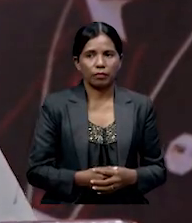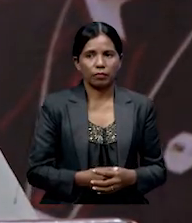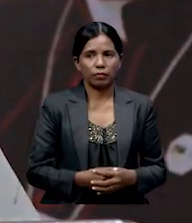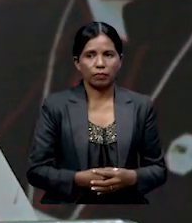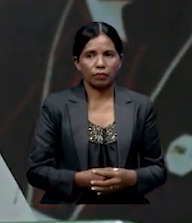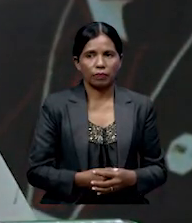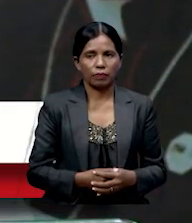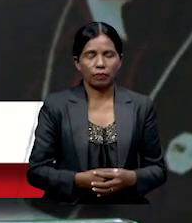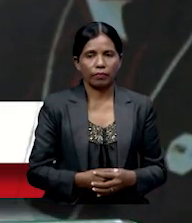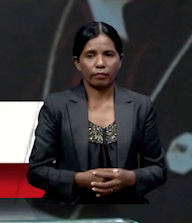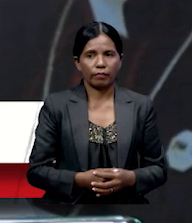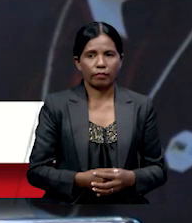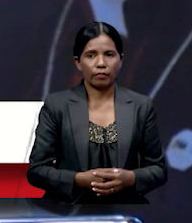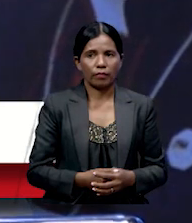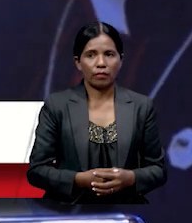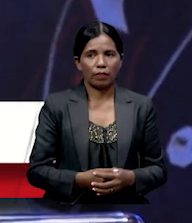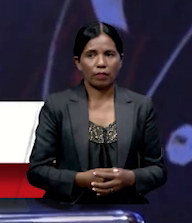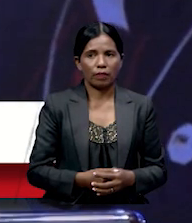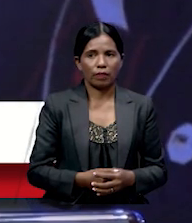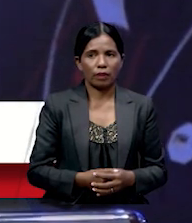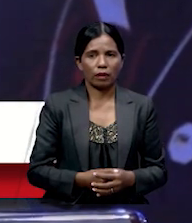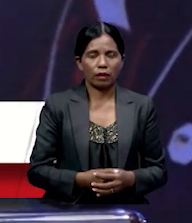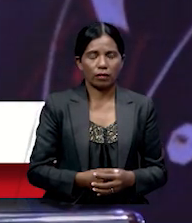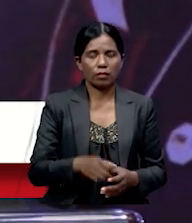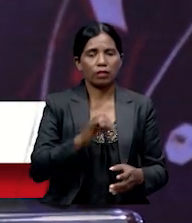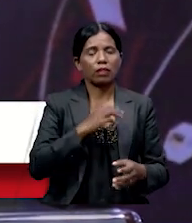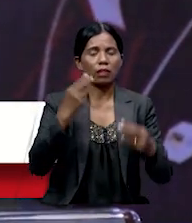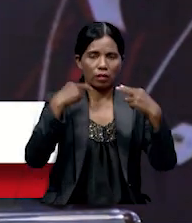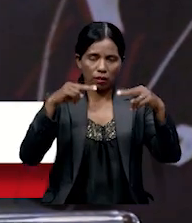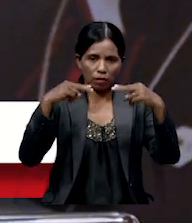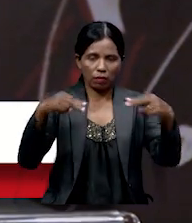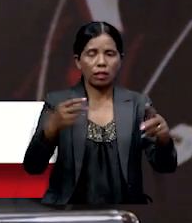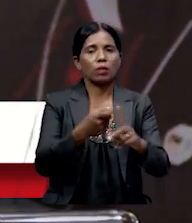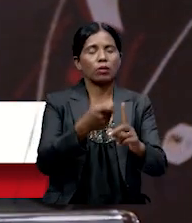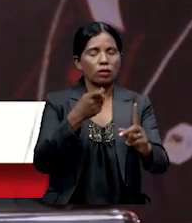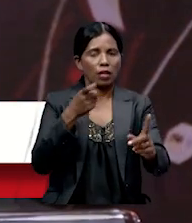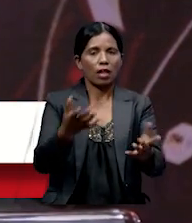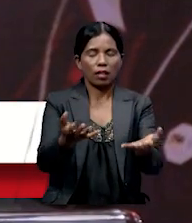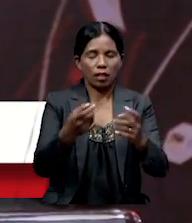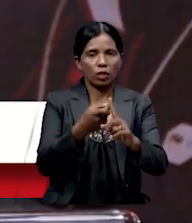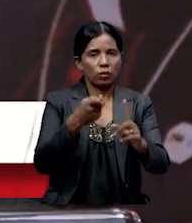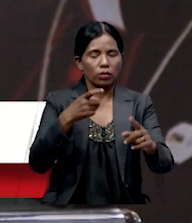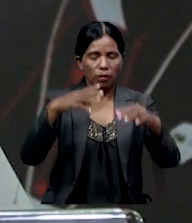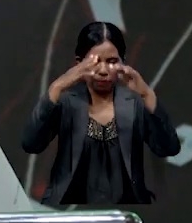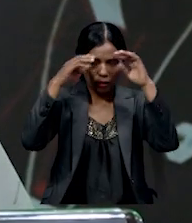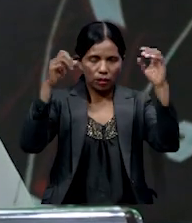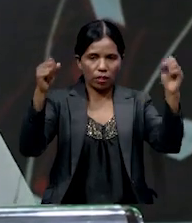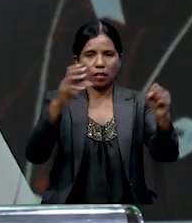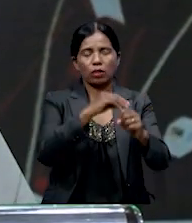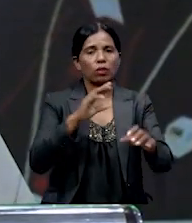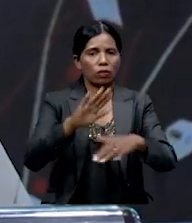que esta iniciativa do Sr. Presidente e de todos os presentes que os